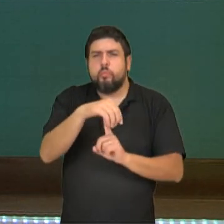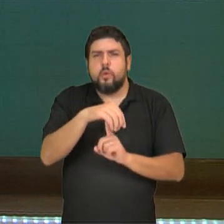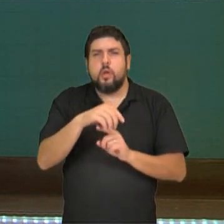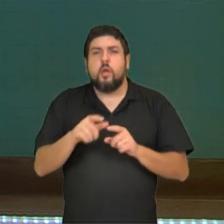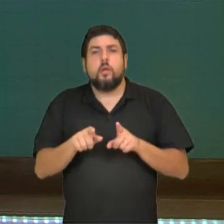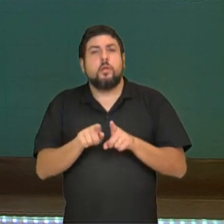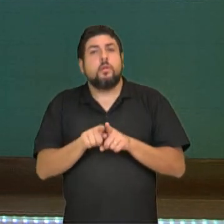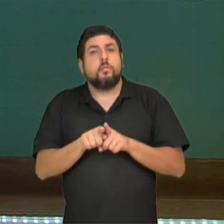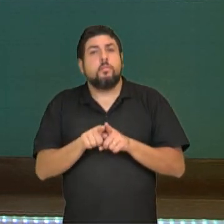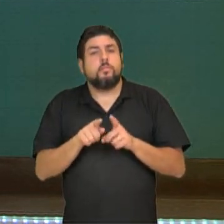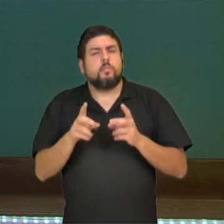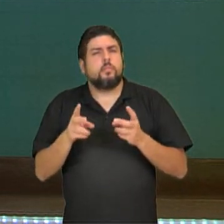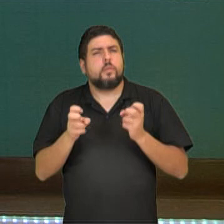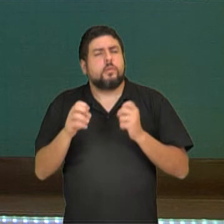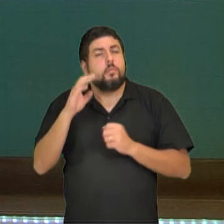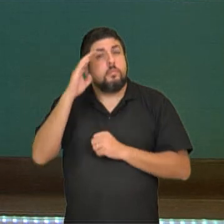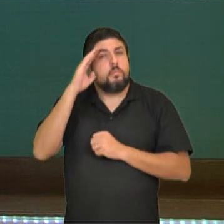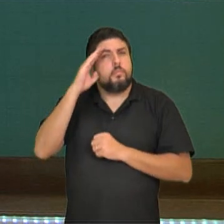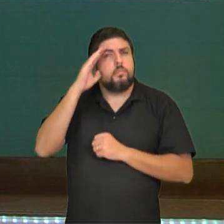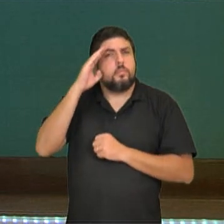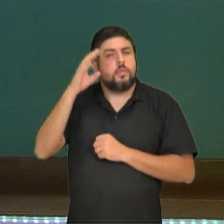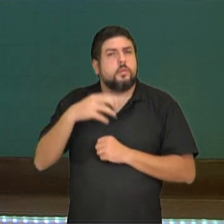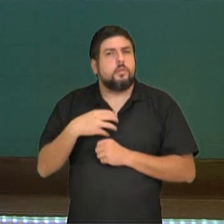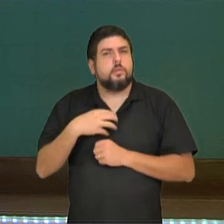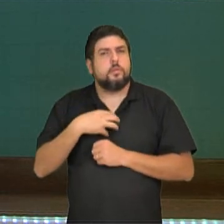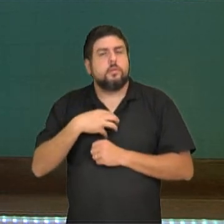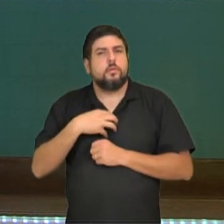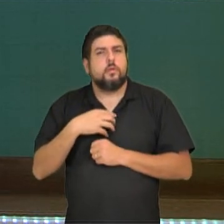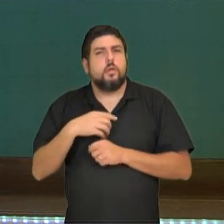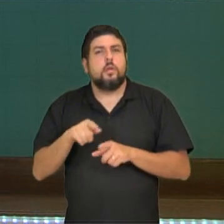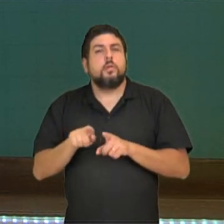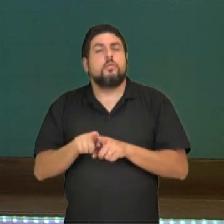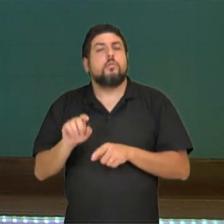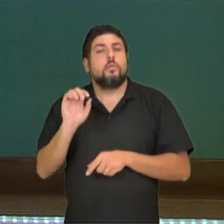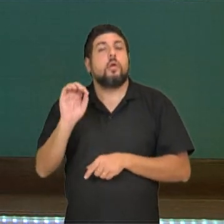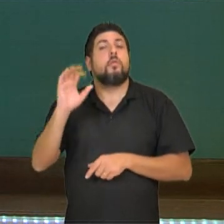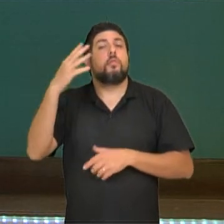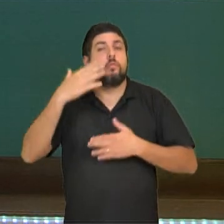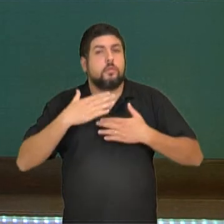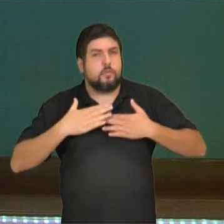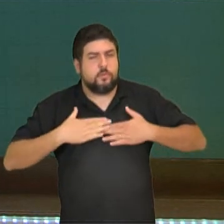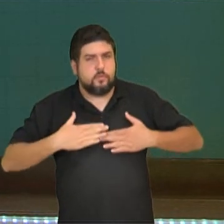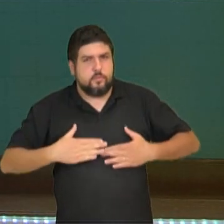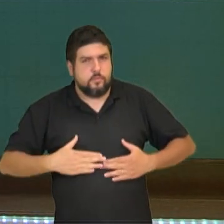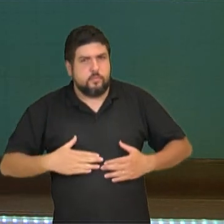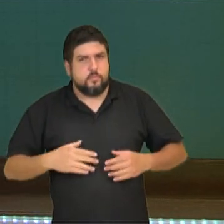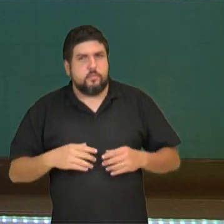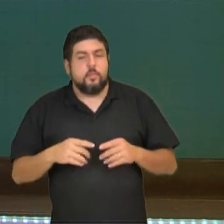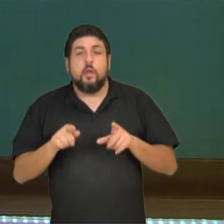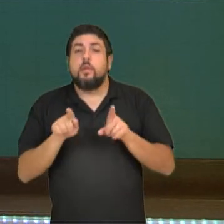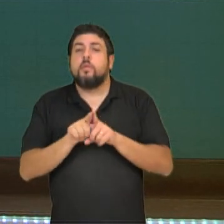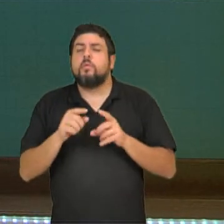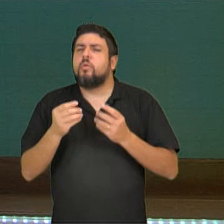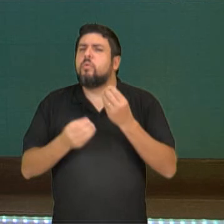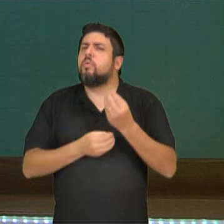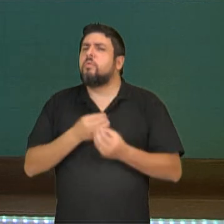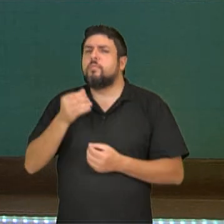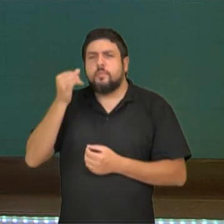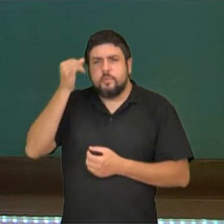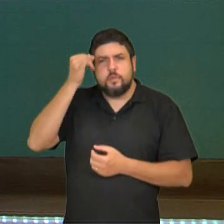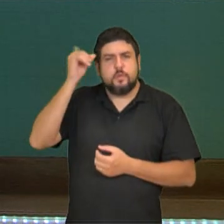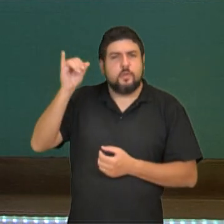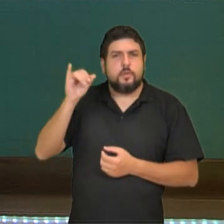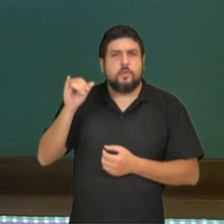principais sintomas, então o que acontece nos nossos corpos, a prevenção, ou seja, como evitar, e o